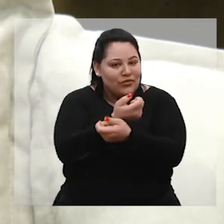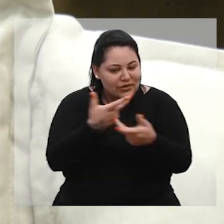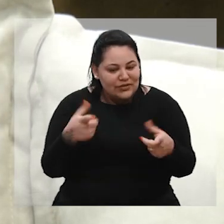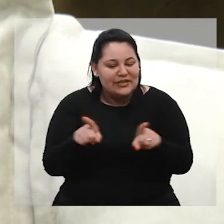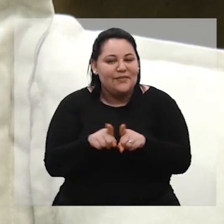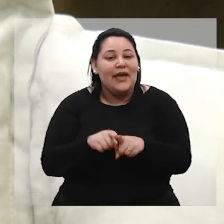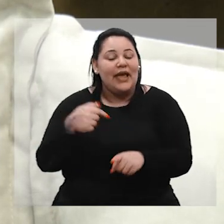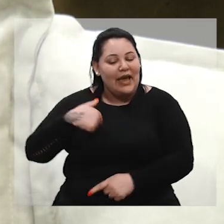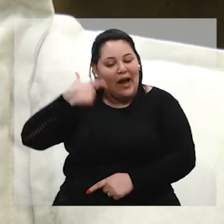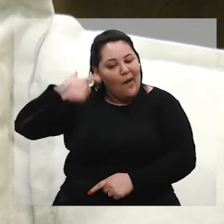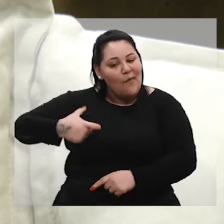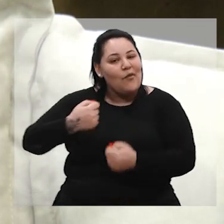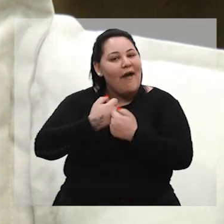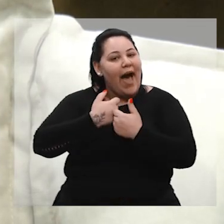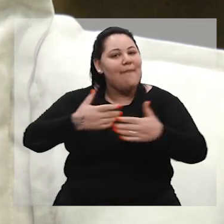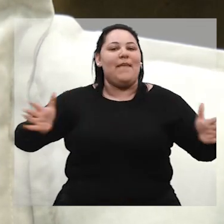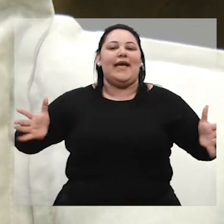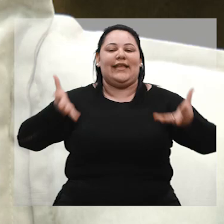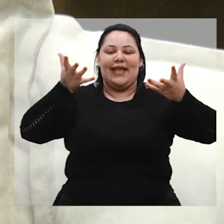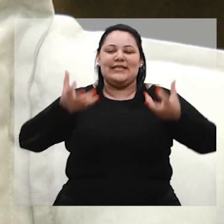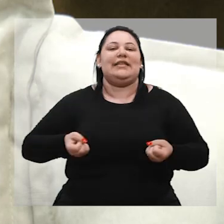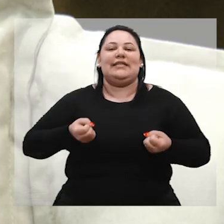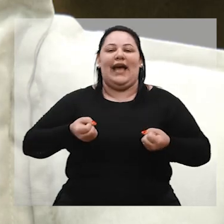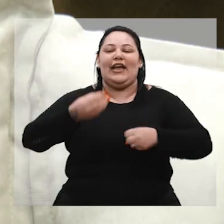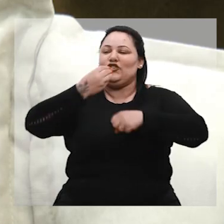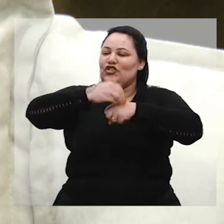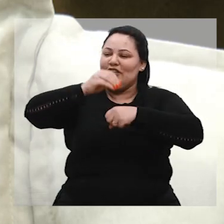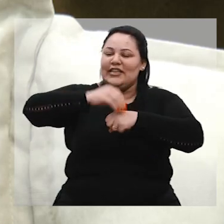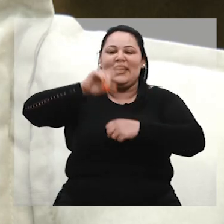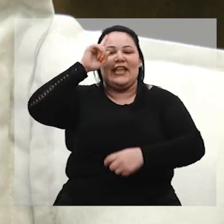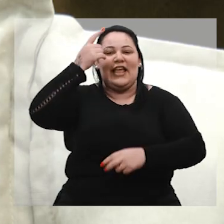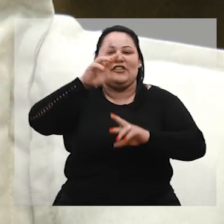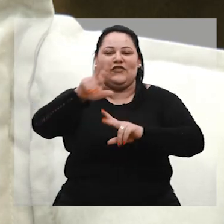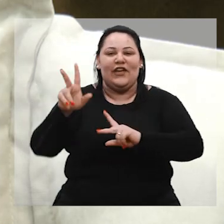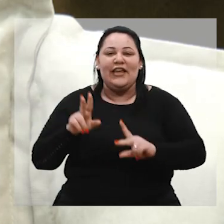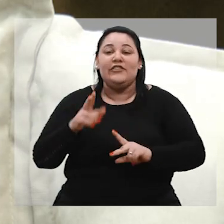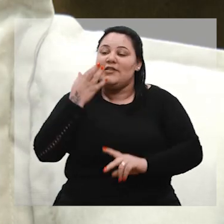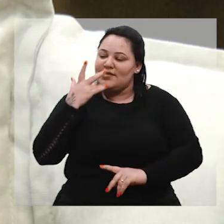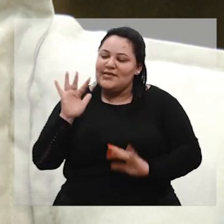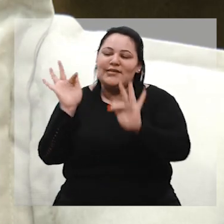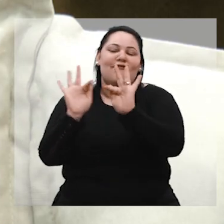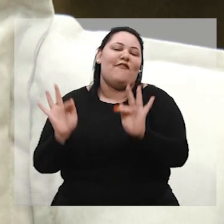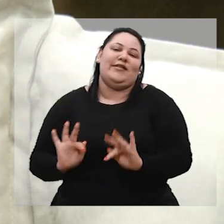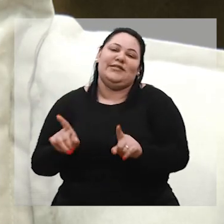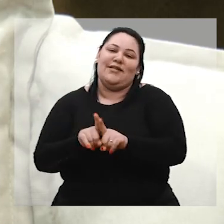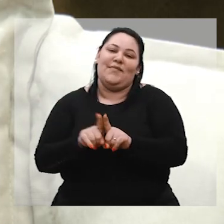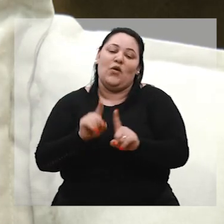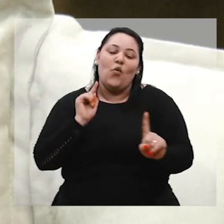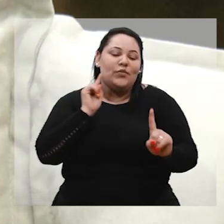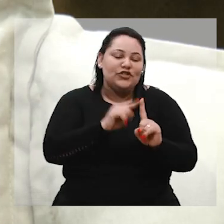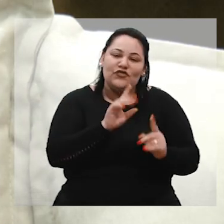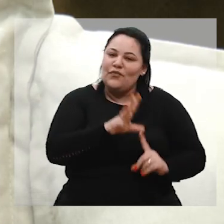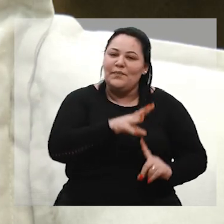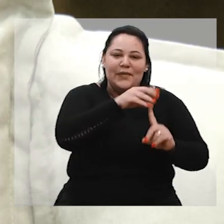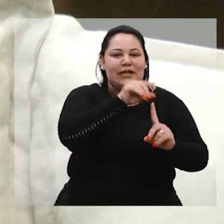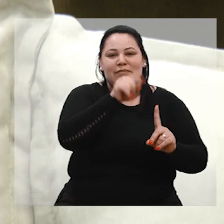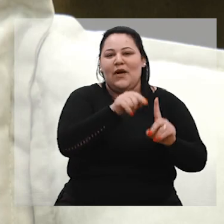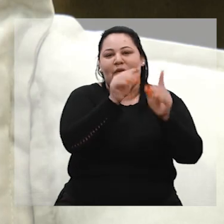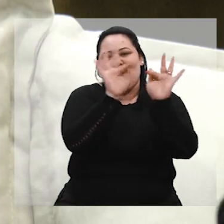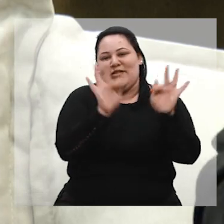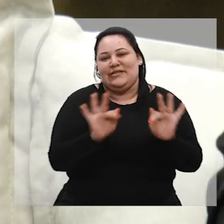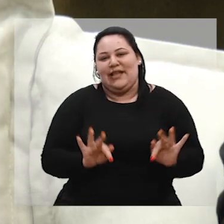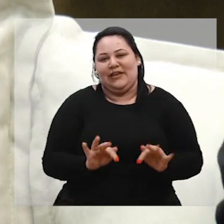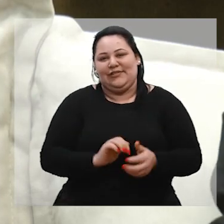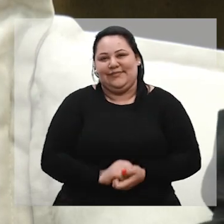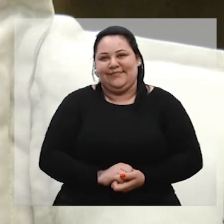Eles trazem muitas coisas e a partir disso tem que ser uma prof muito aberta e fazer com que eles sejam felizes, né? Um dos nossos